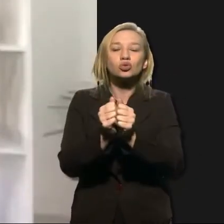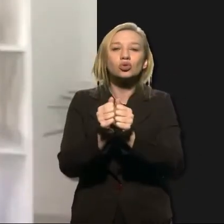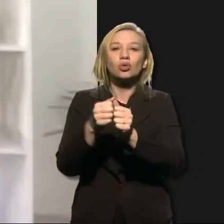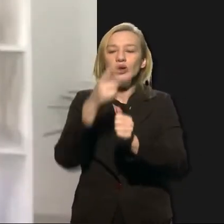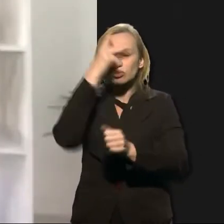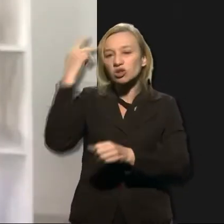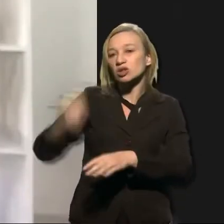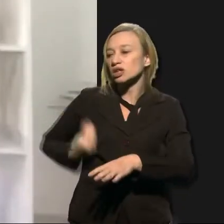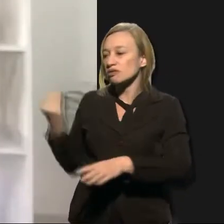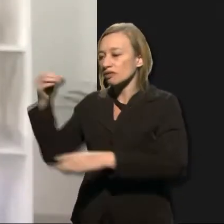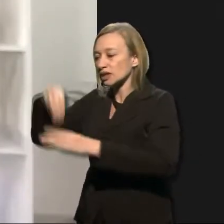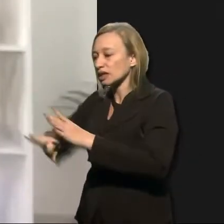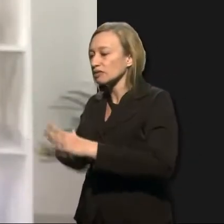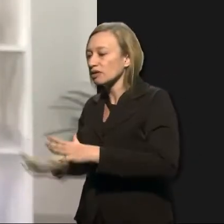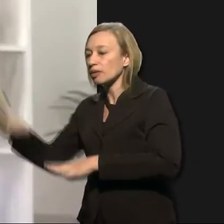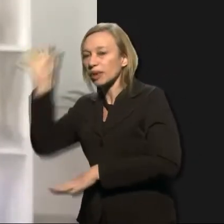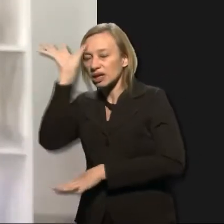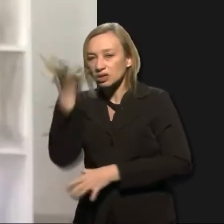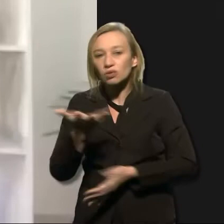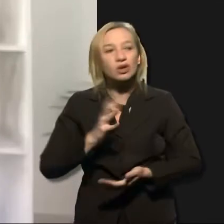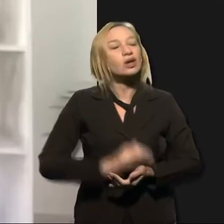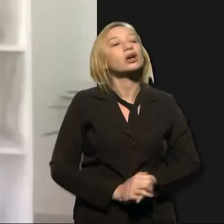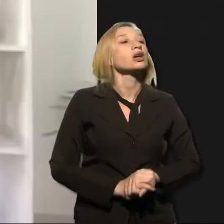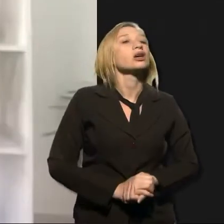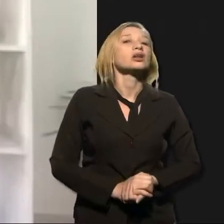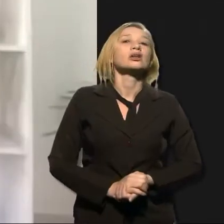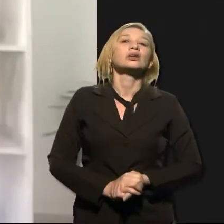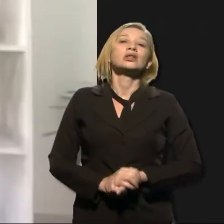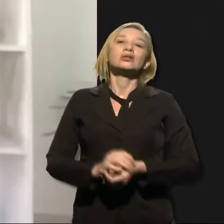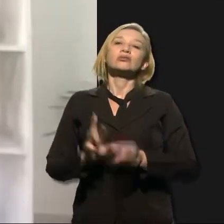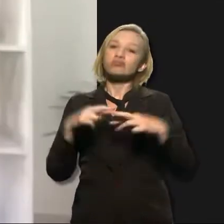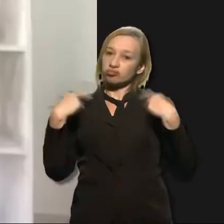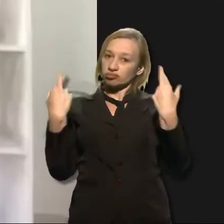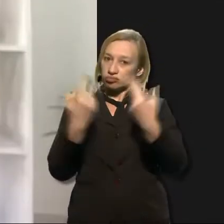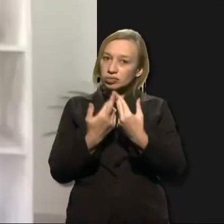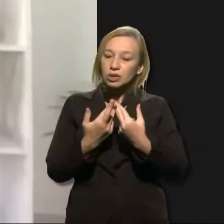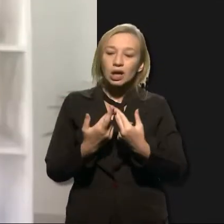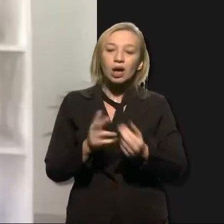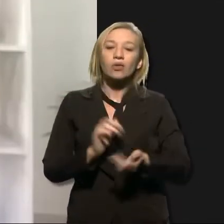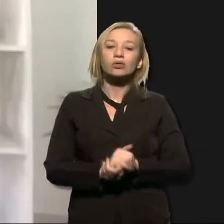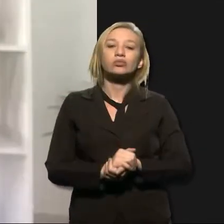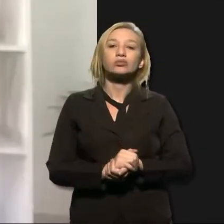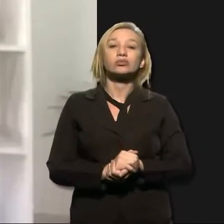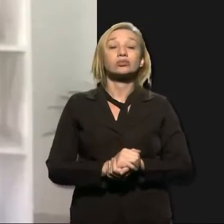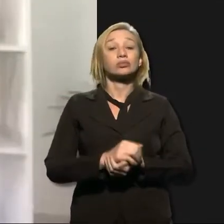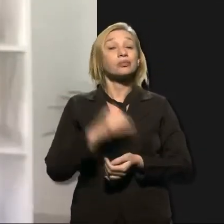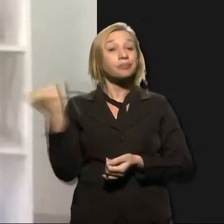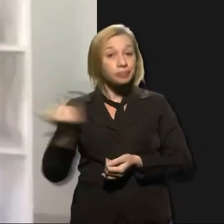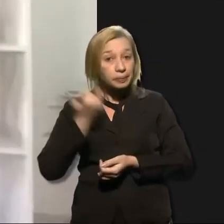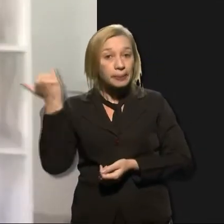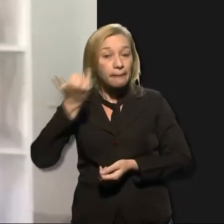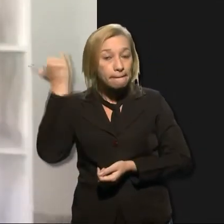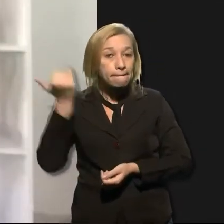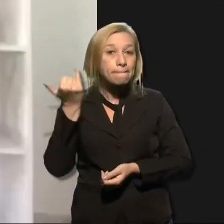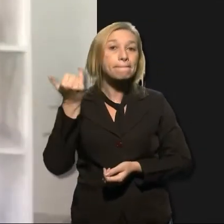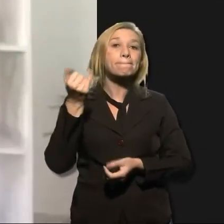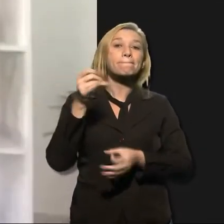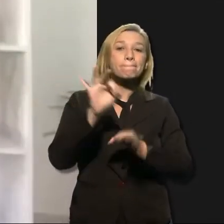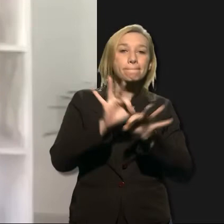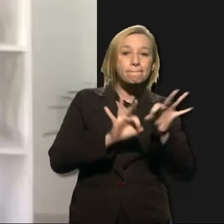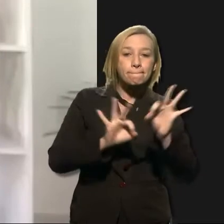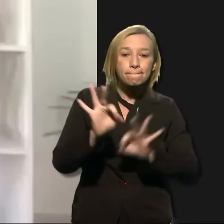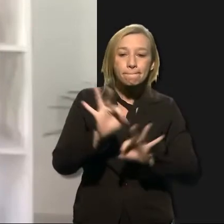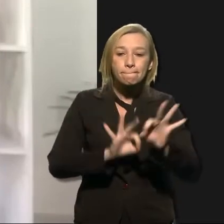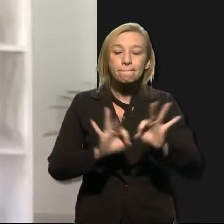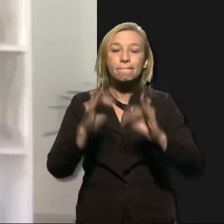aquelas que estão pensando, junto com os moradores de favela, soluções possíveis. Então, fizemos essa reunião. Foi